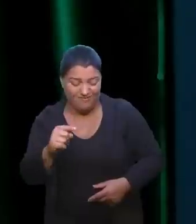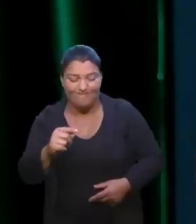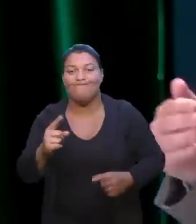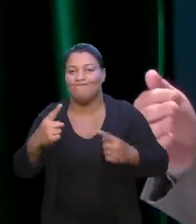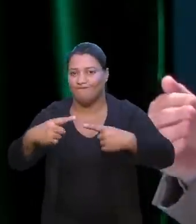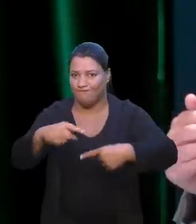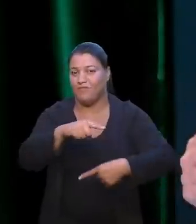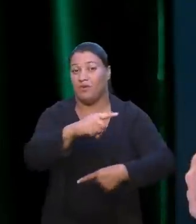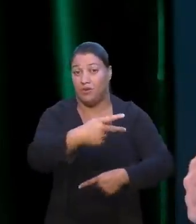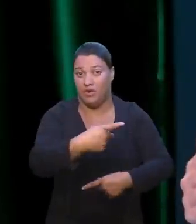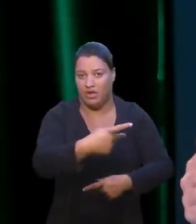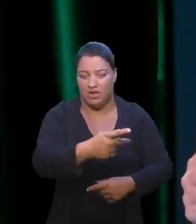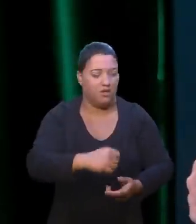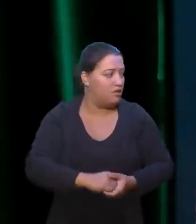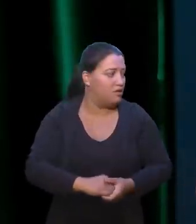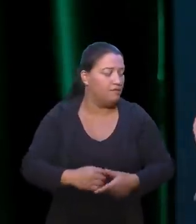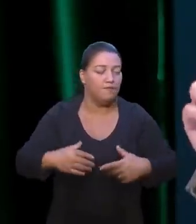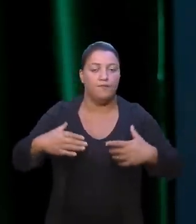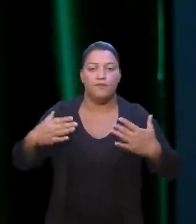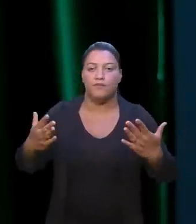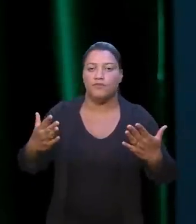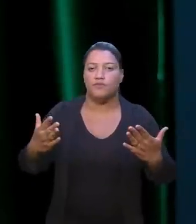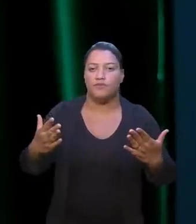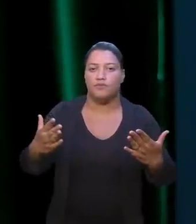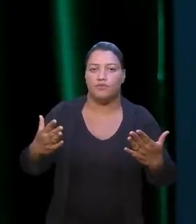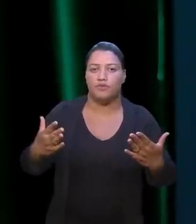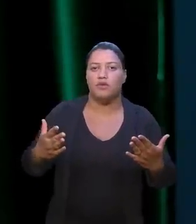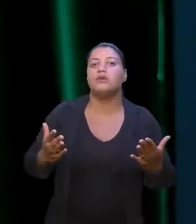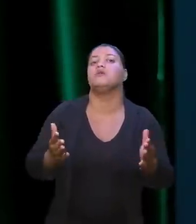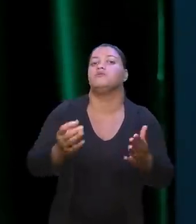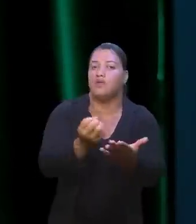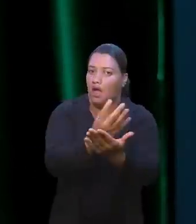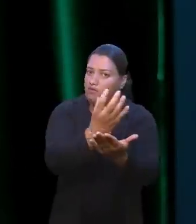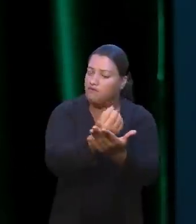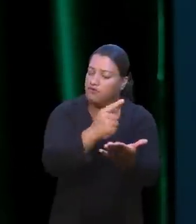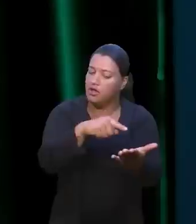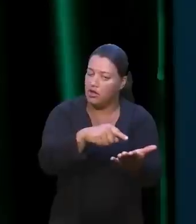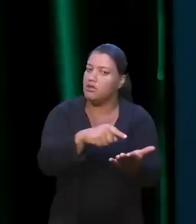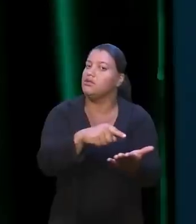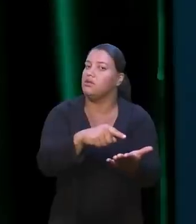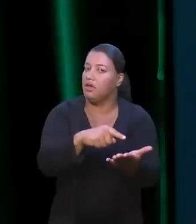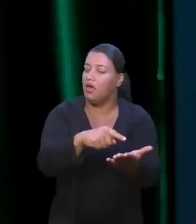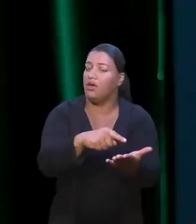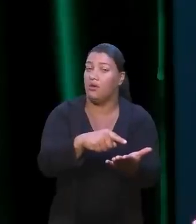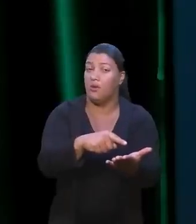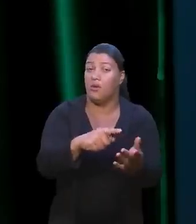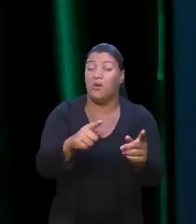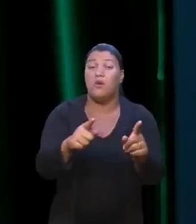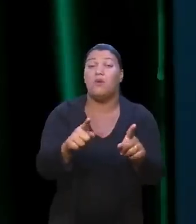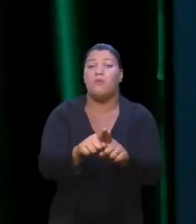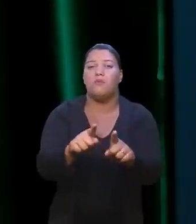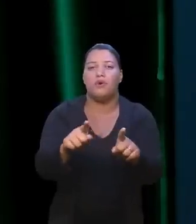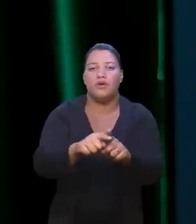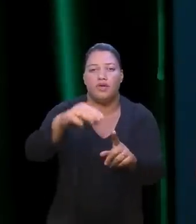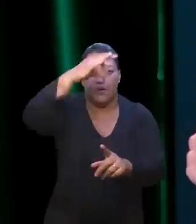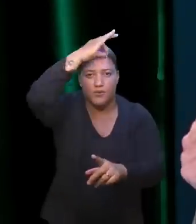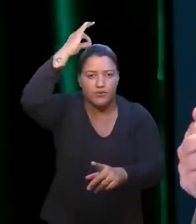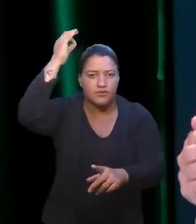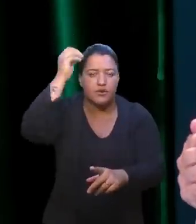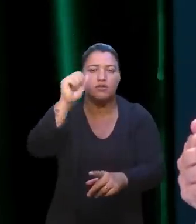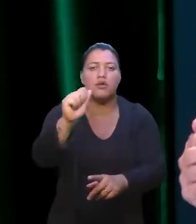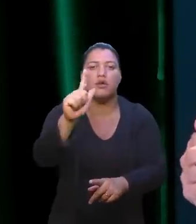importante, esses neutros que ficam, isso está em o Evangelho segundo o Espiritismo, quando o próprio Santo Agostinho agora fala do